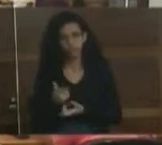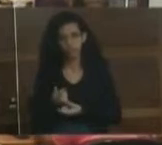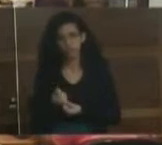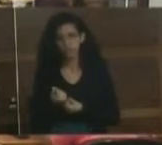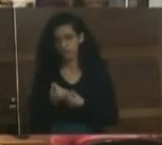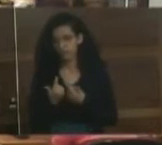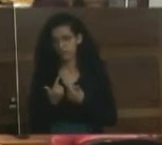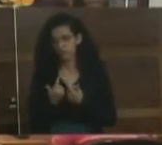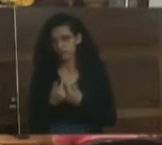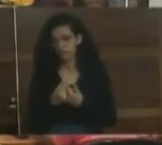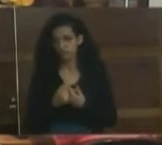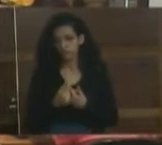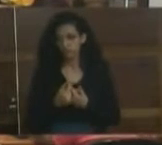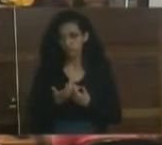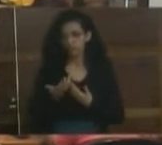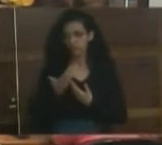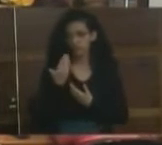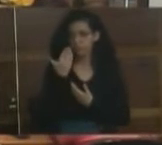g1